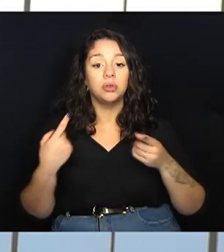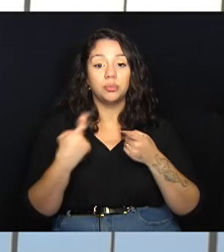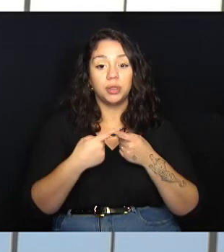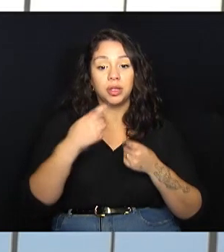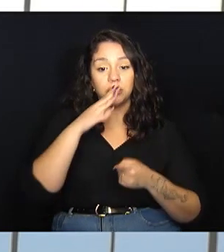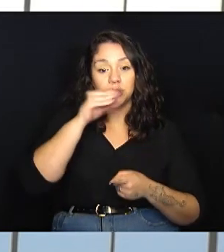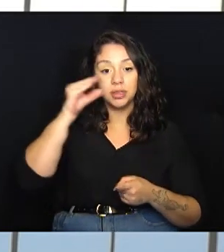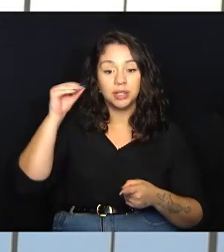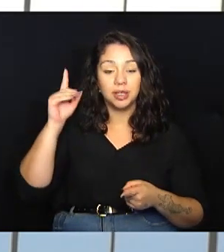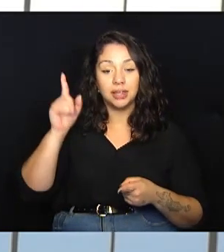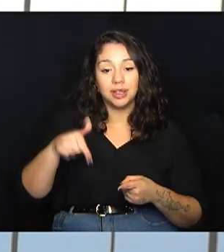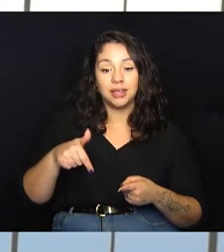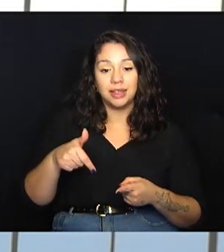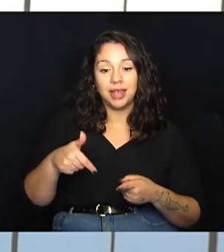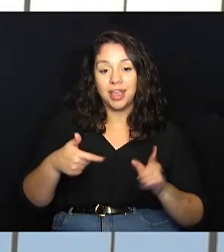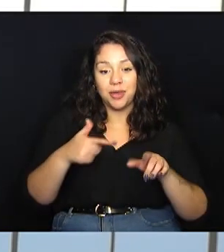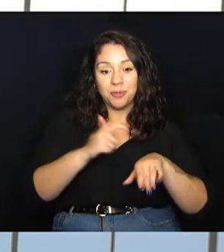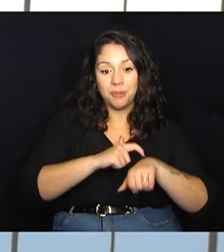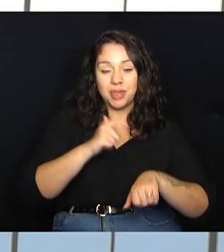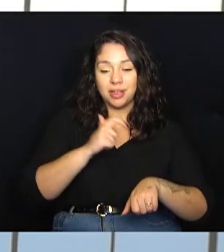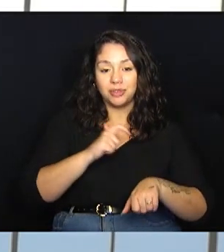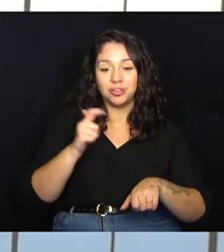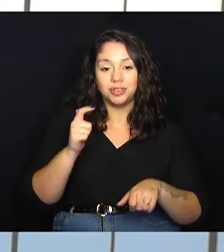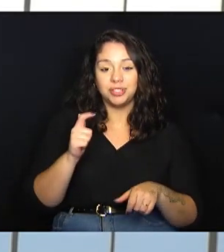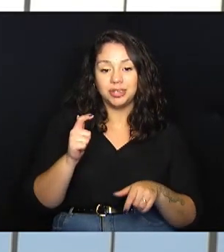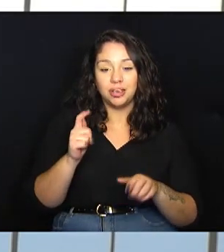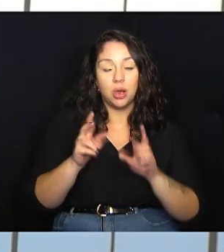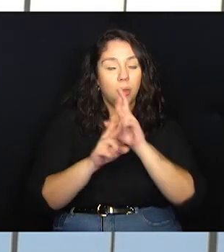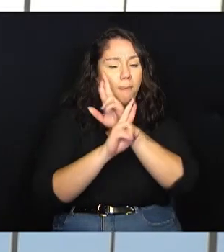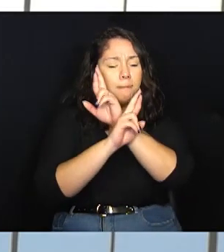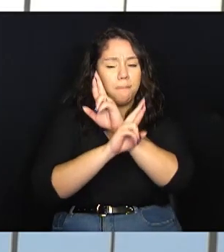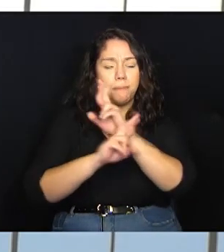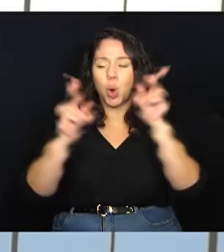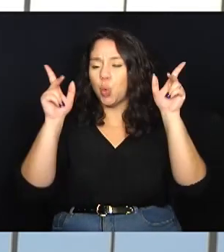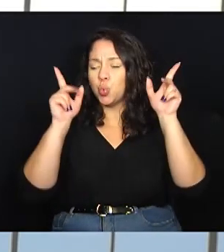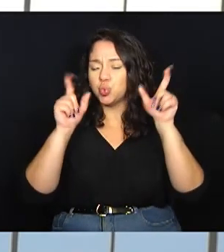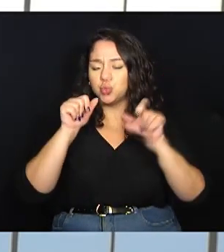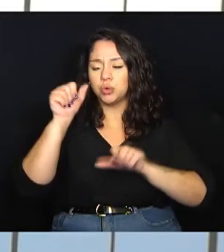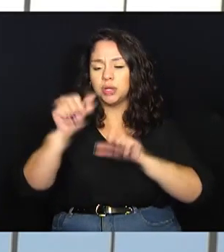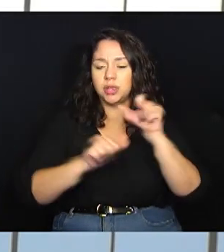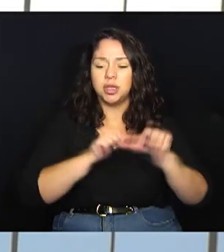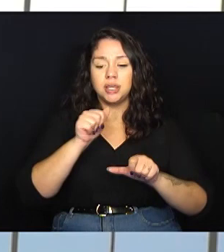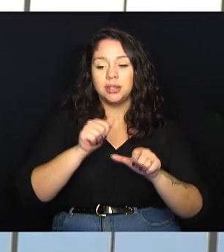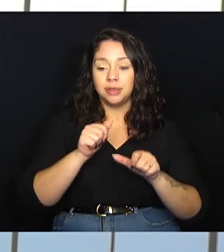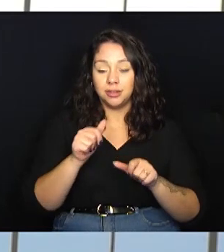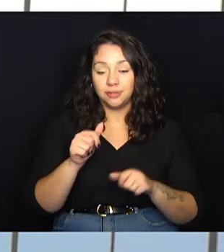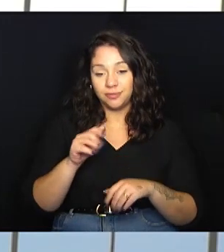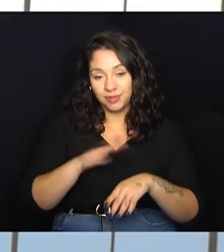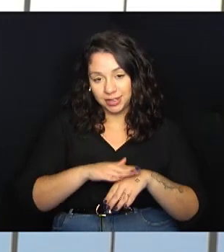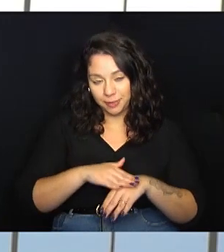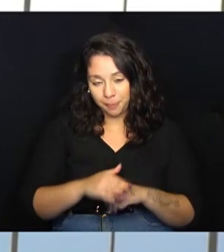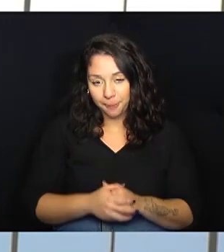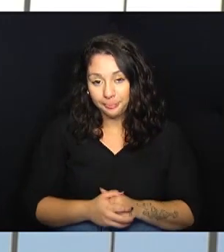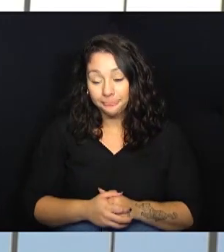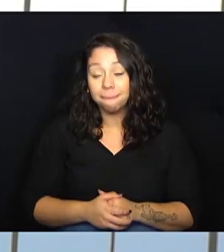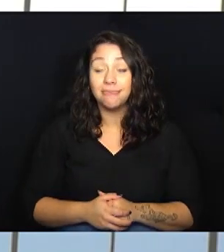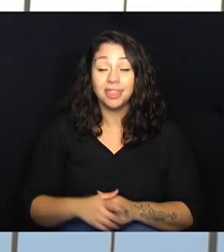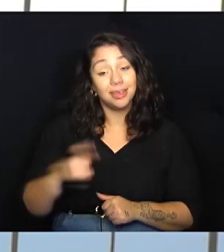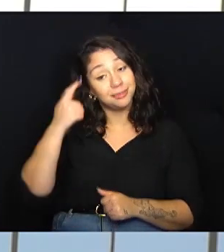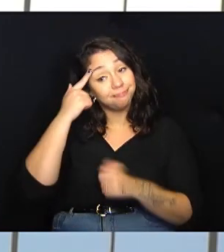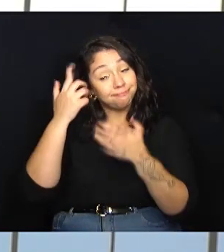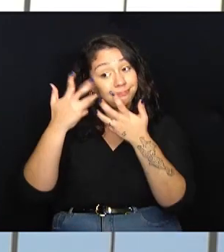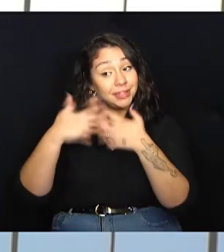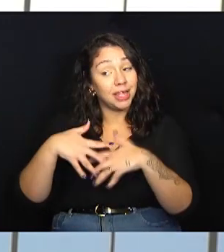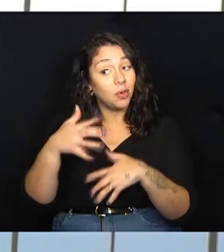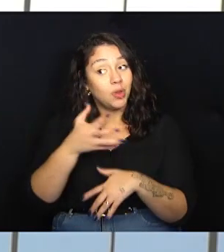momento de rebeldia, né, de você ali tentar ser revolucionário. E pensar no acolhimento nessa faixa